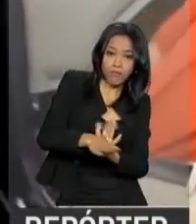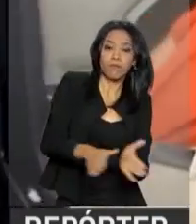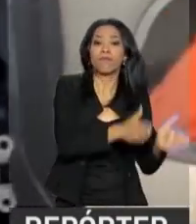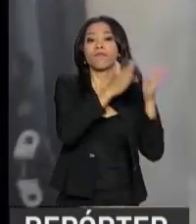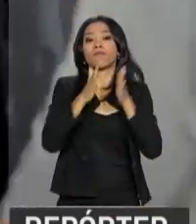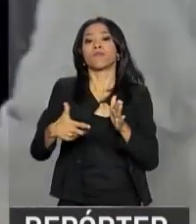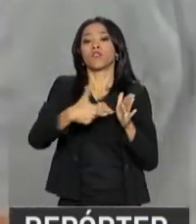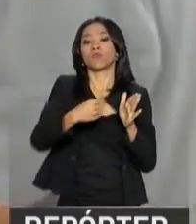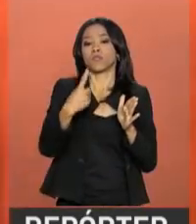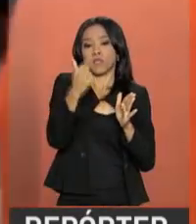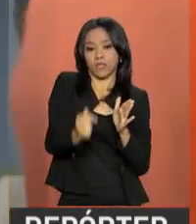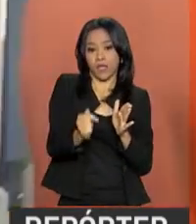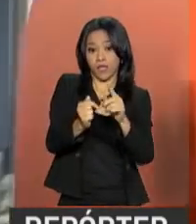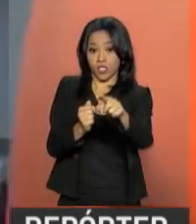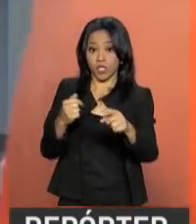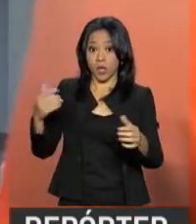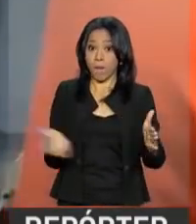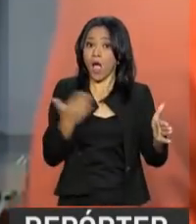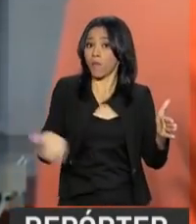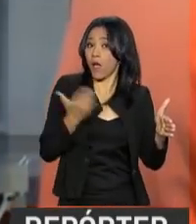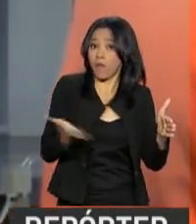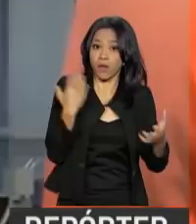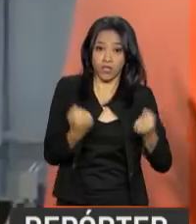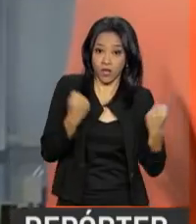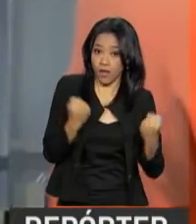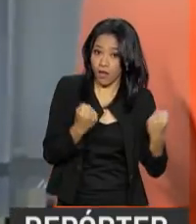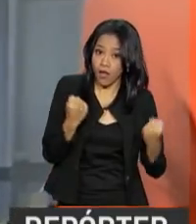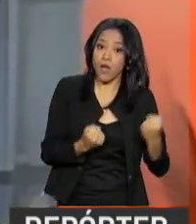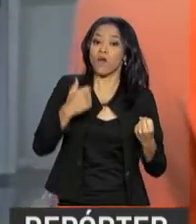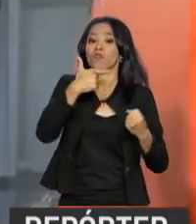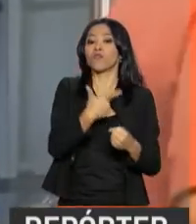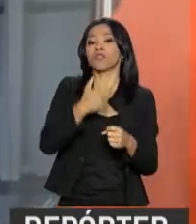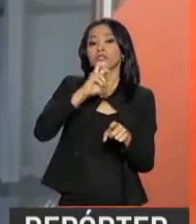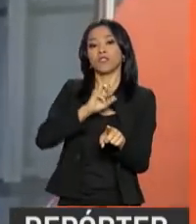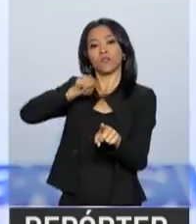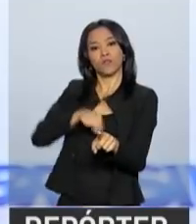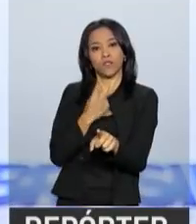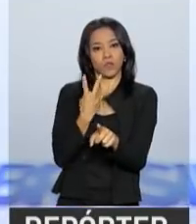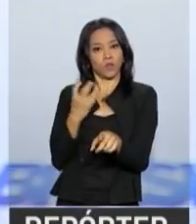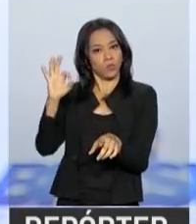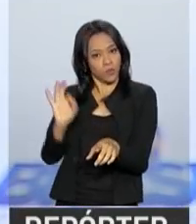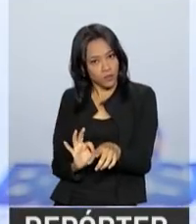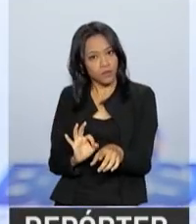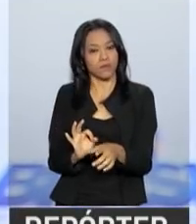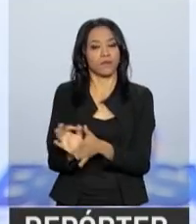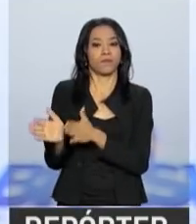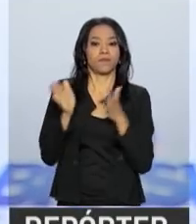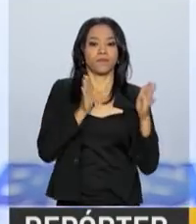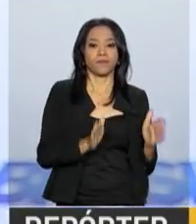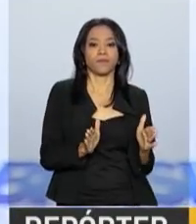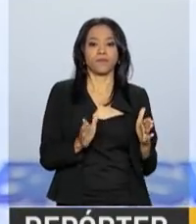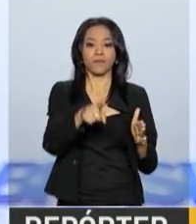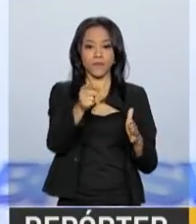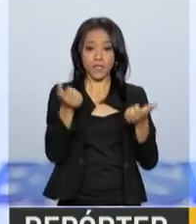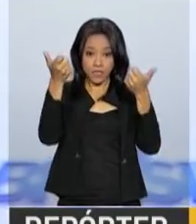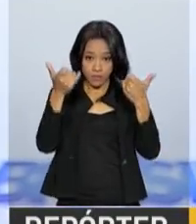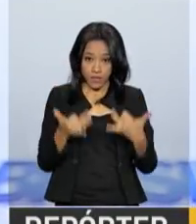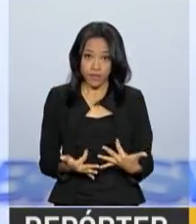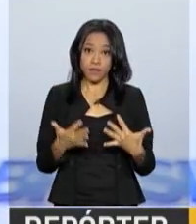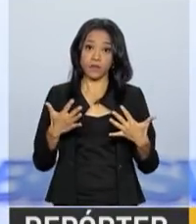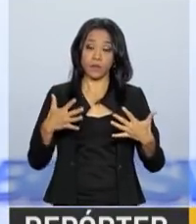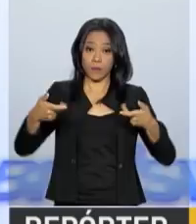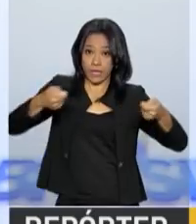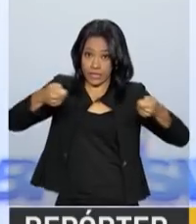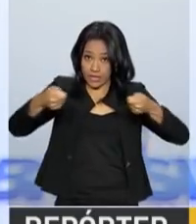a alta na produção de veículos foi de 25,2 por cento a questão da estabilização da economia no sentido